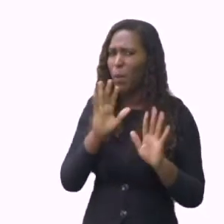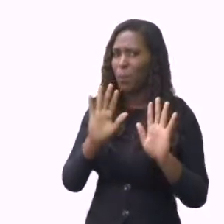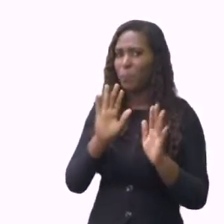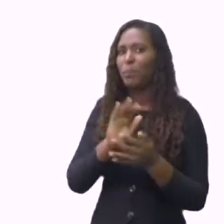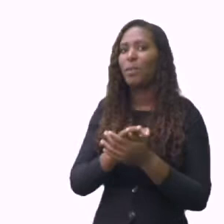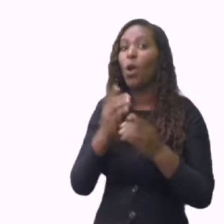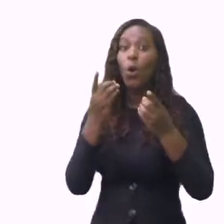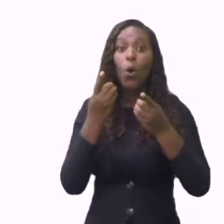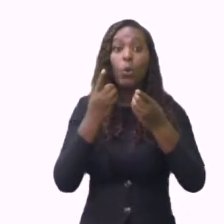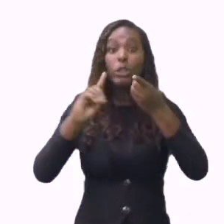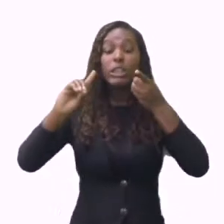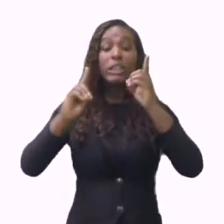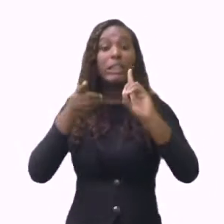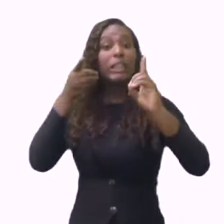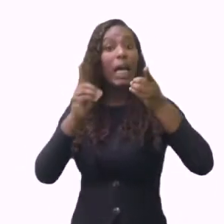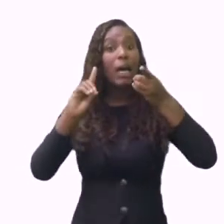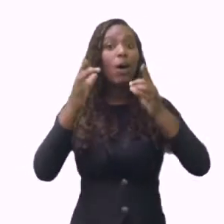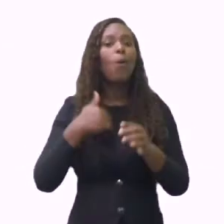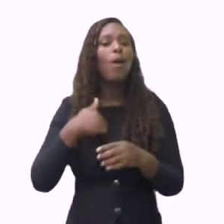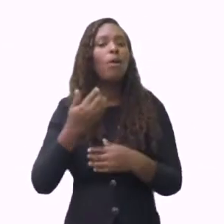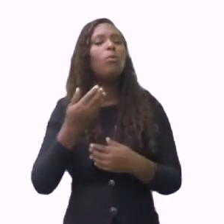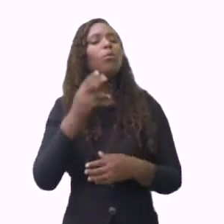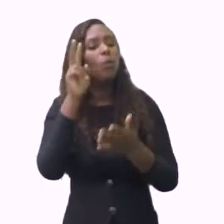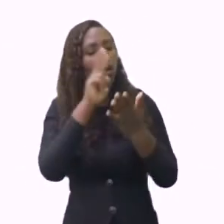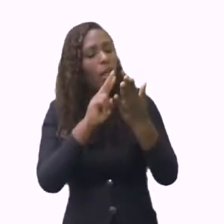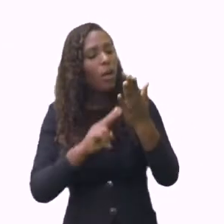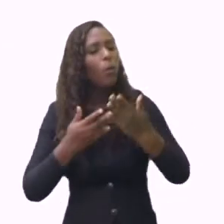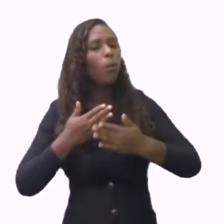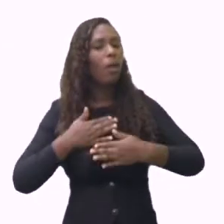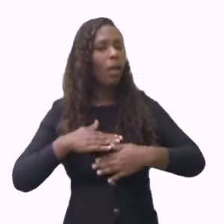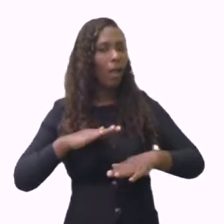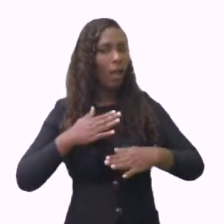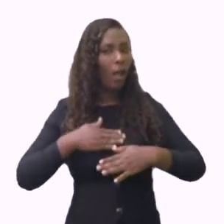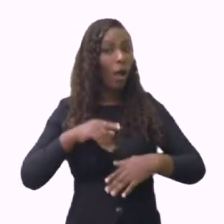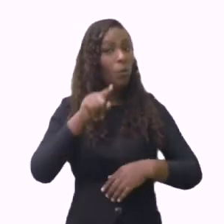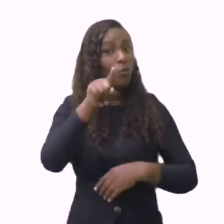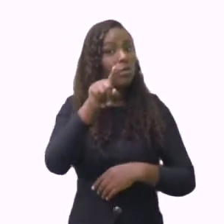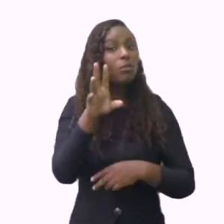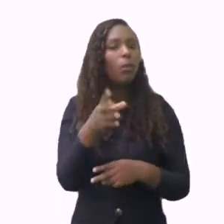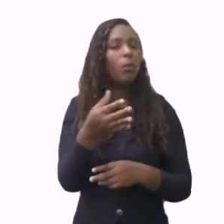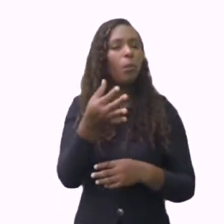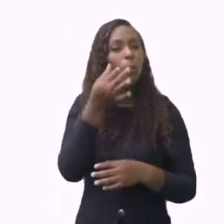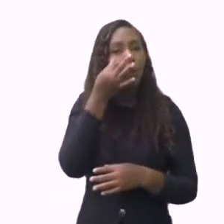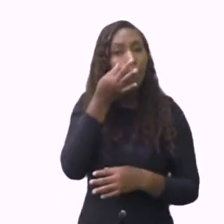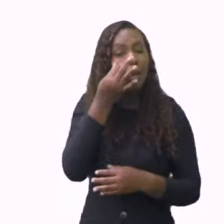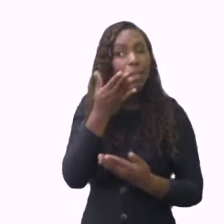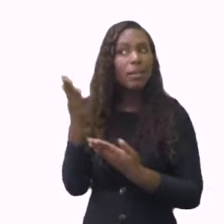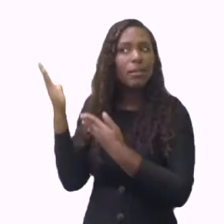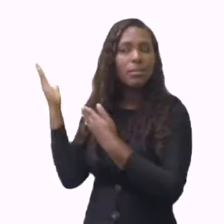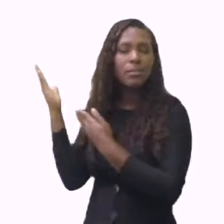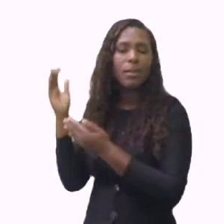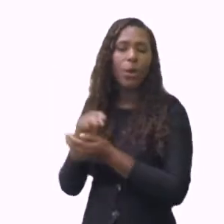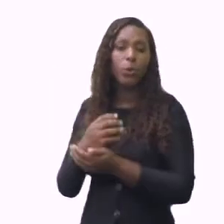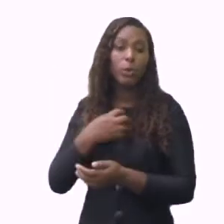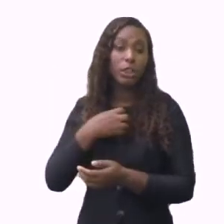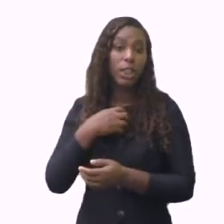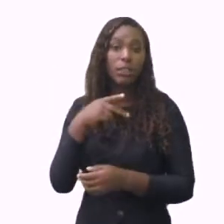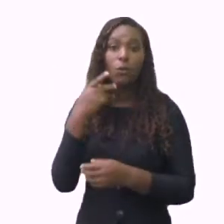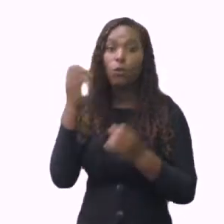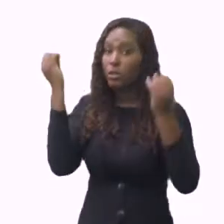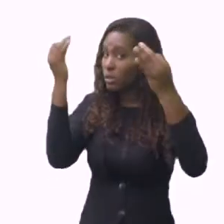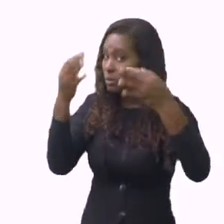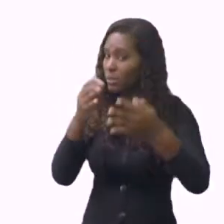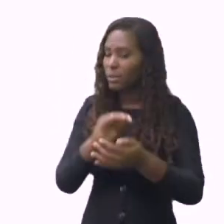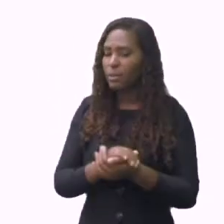bastante calma e vocês vão prestar atenção na forma como eu vou falar, tá bom?